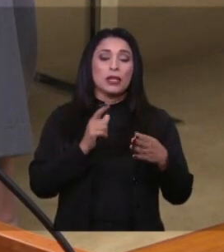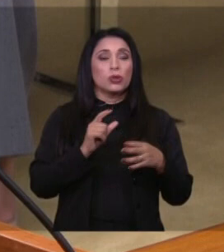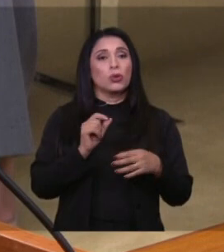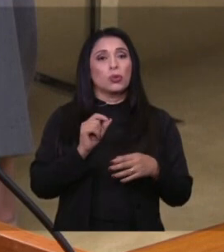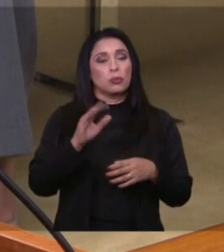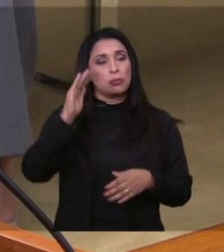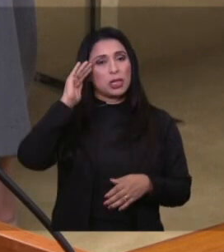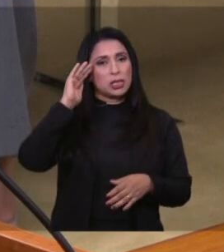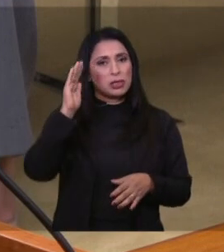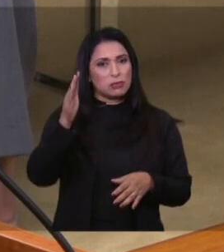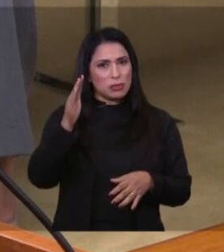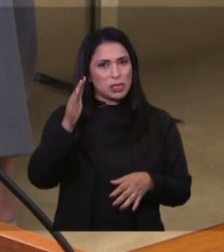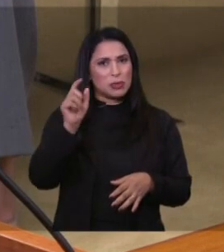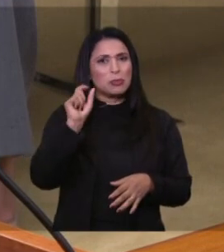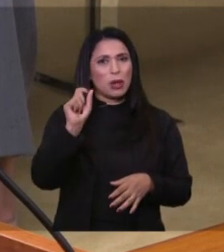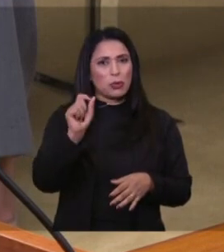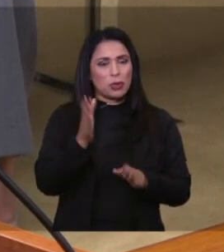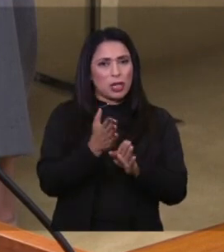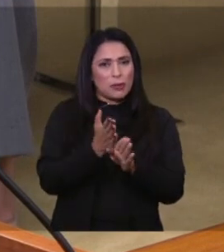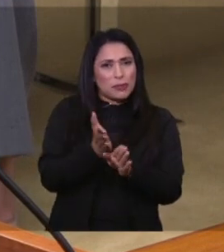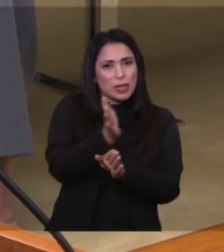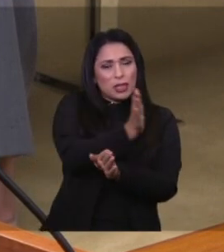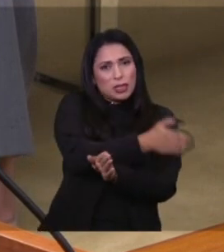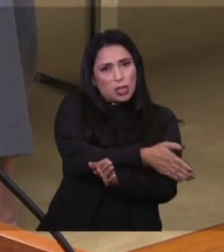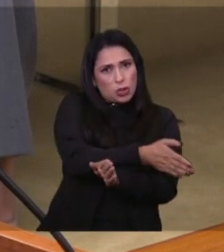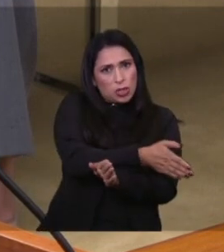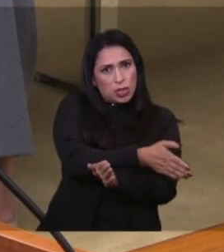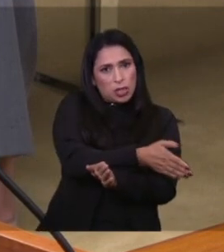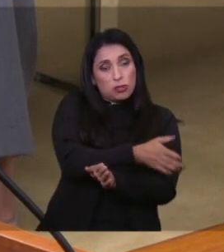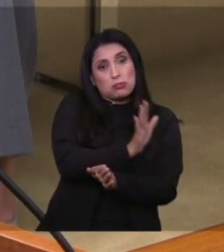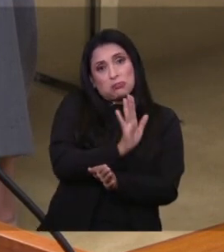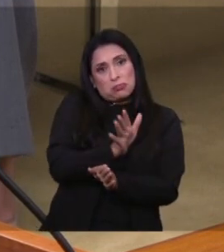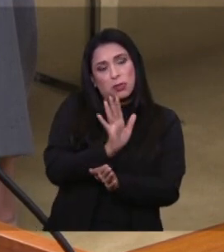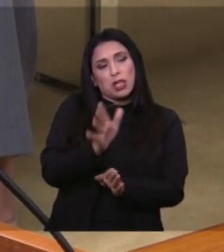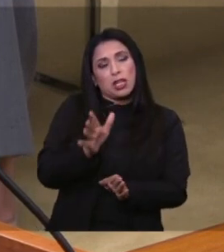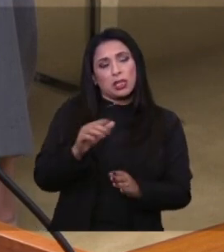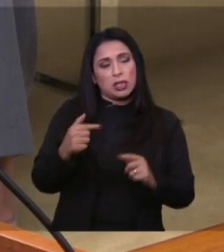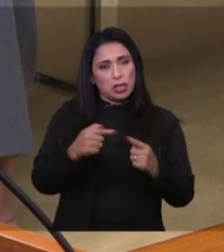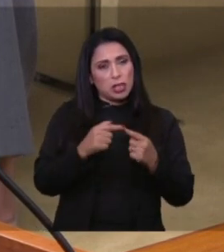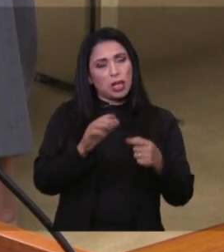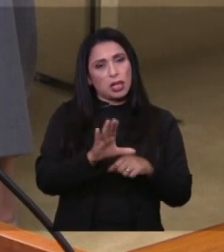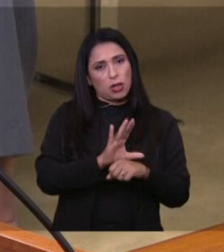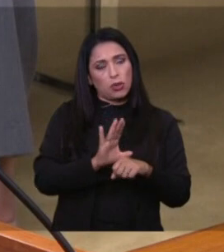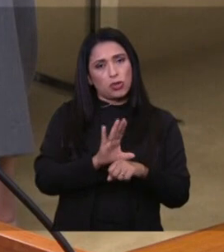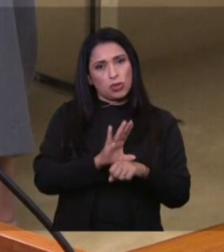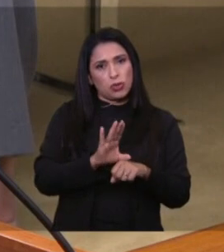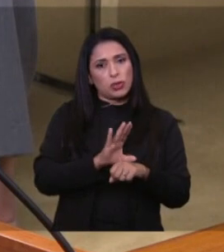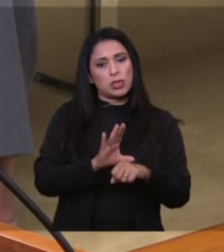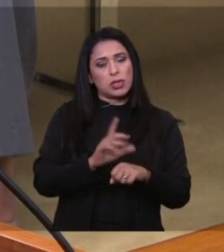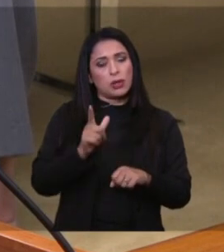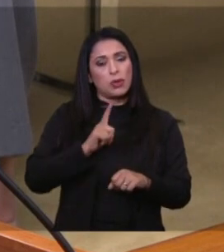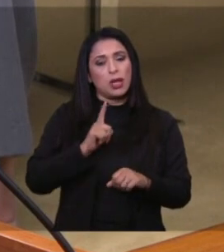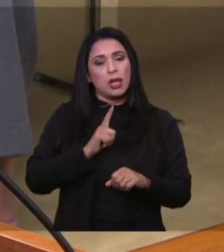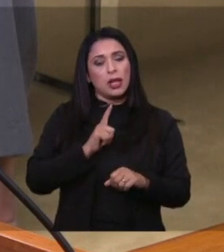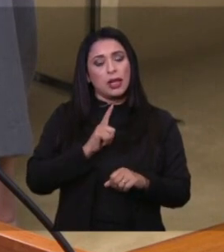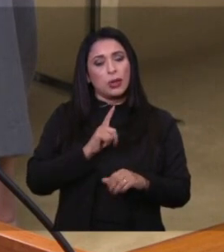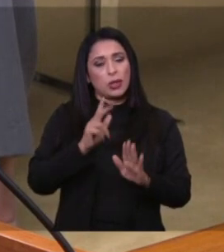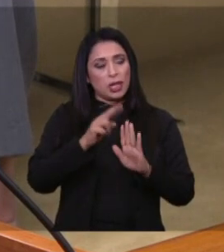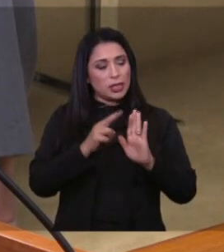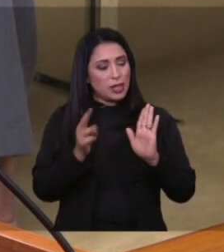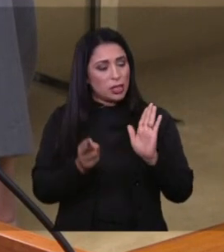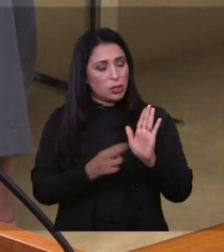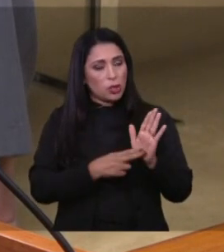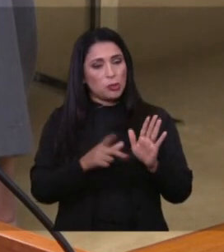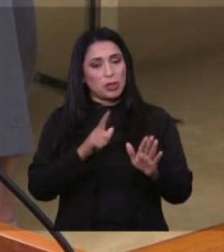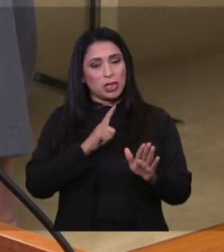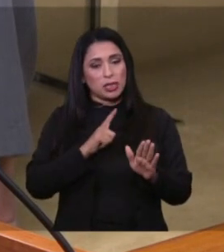anterioridade. E o princípio da anterioridade, excelências, é claro na Constituição ao se dizer aplicável à norma que